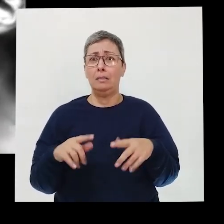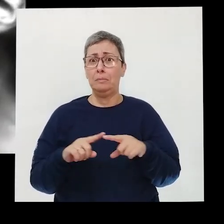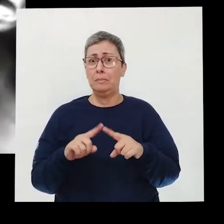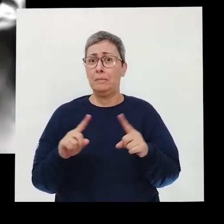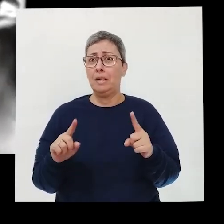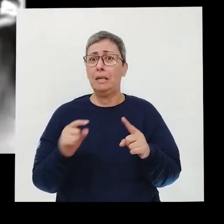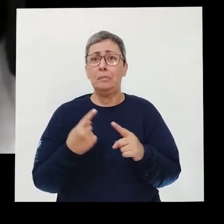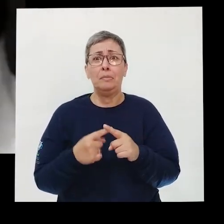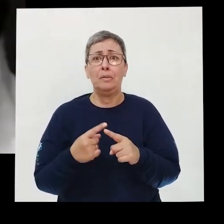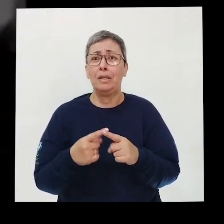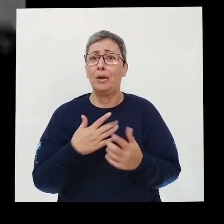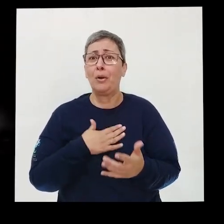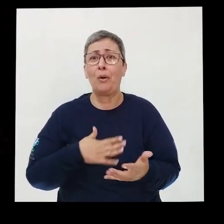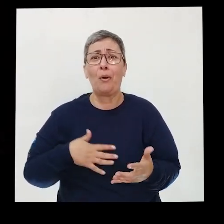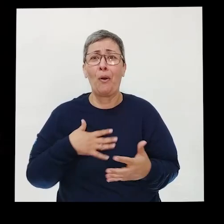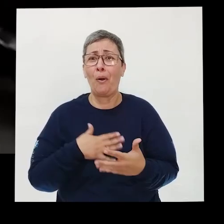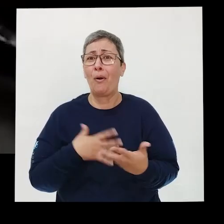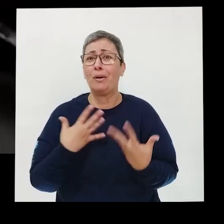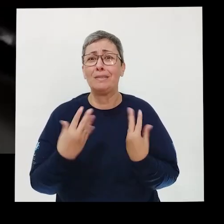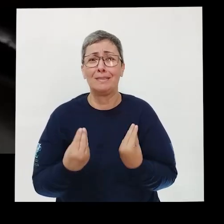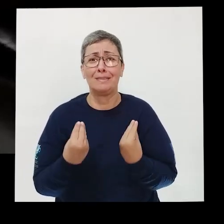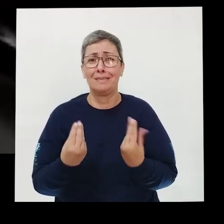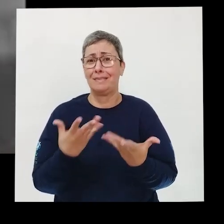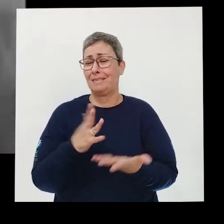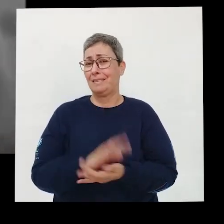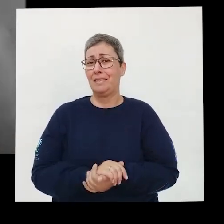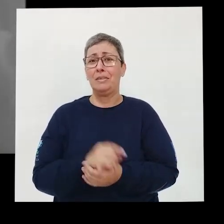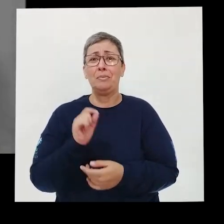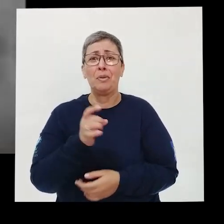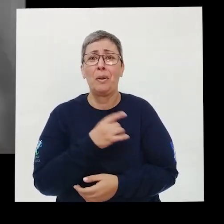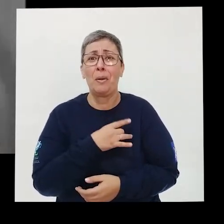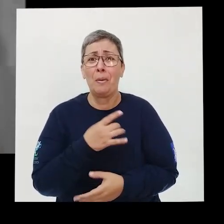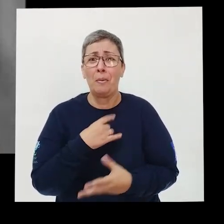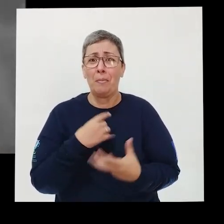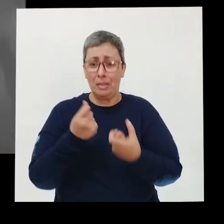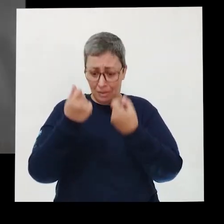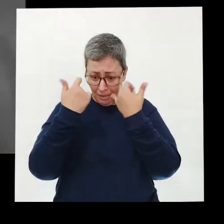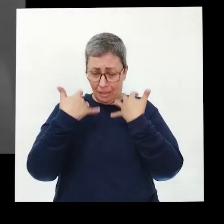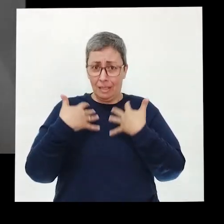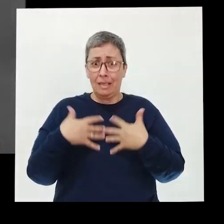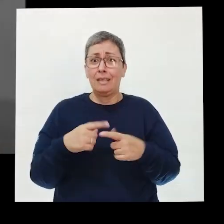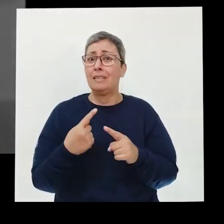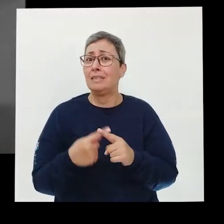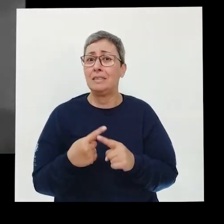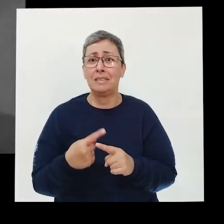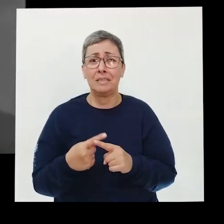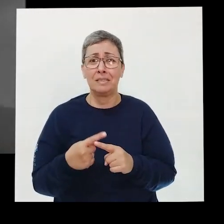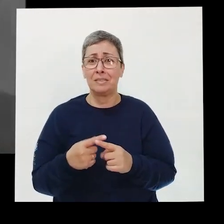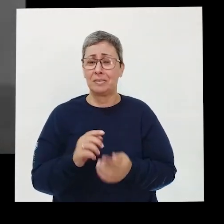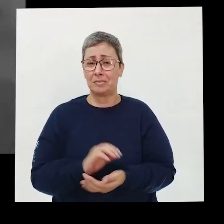Mas então por que a gente gosta tanto disso? Que o medo nos invada? Por quê?